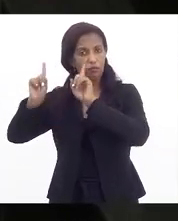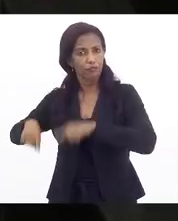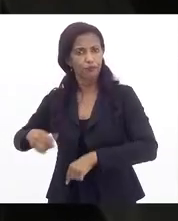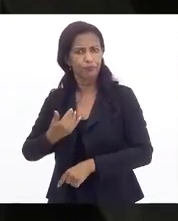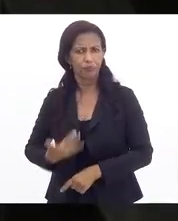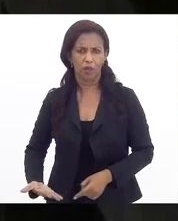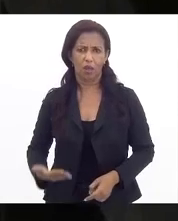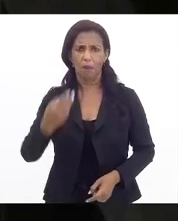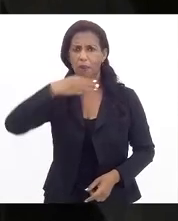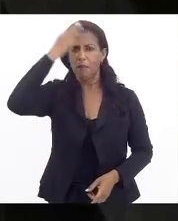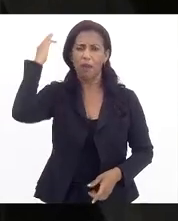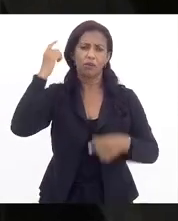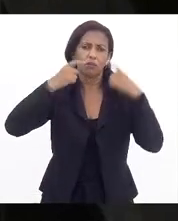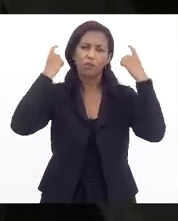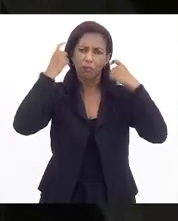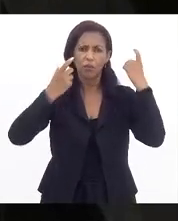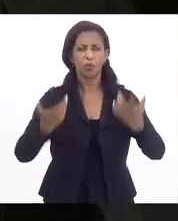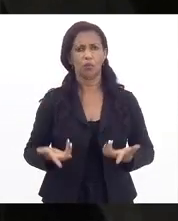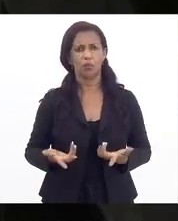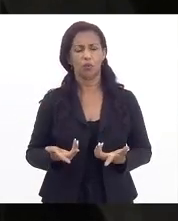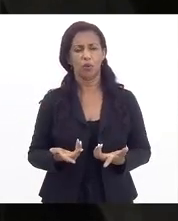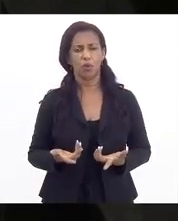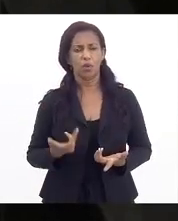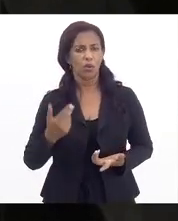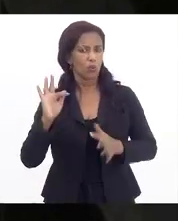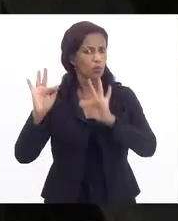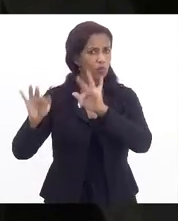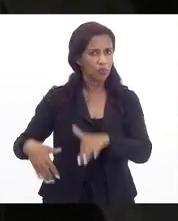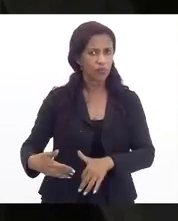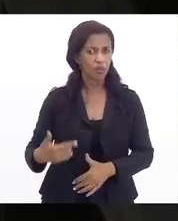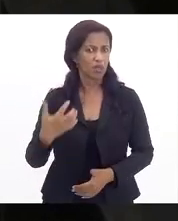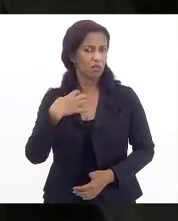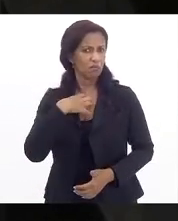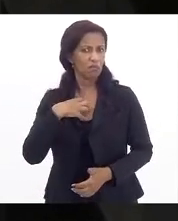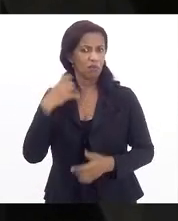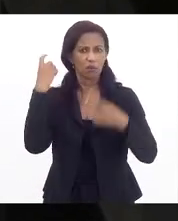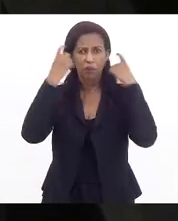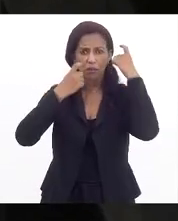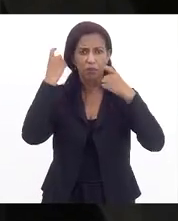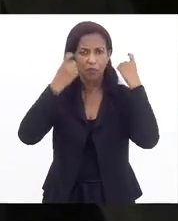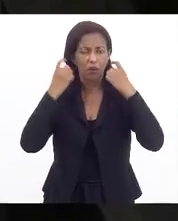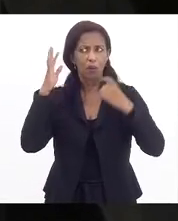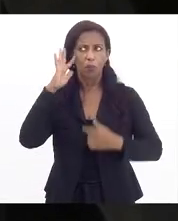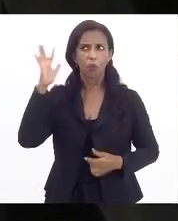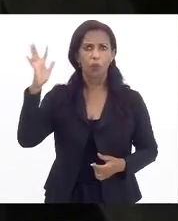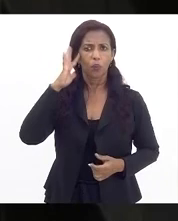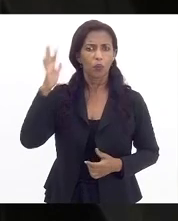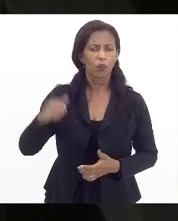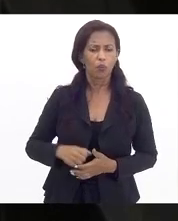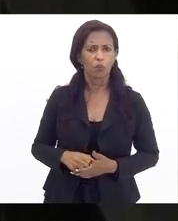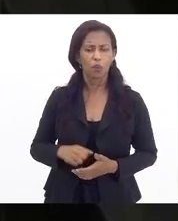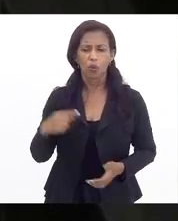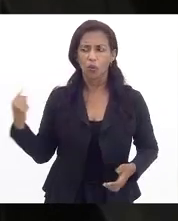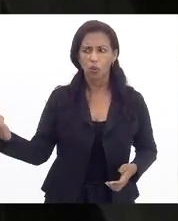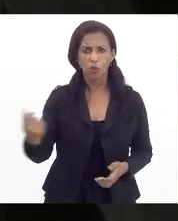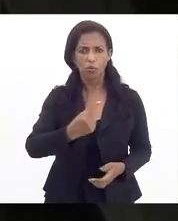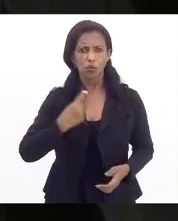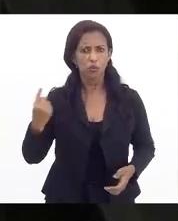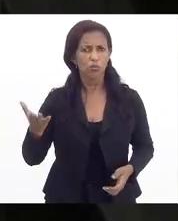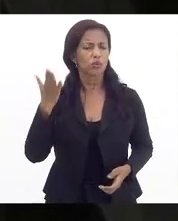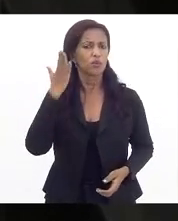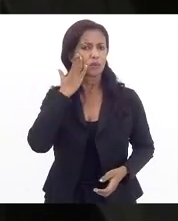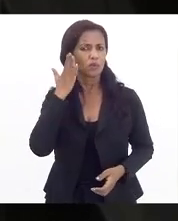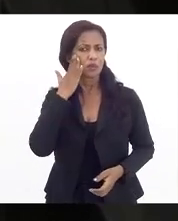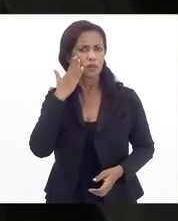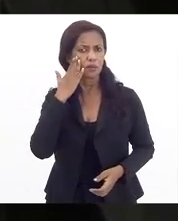subir preocupo no fundo ao fim ao cabo eu me preocupo com essa com a seguinte reflexão nós todos sabemos